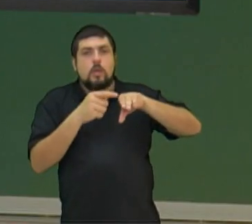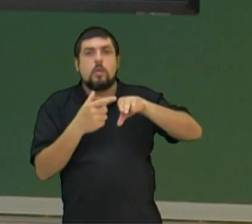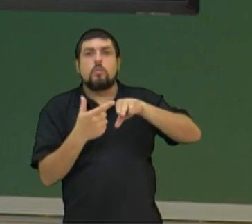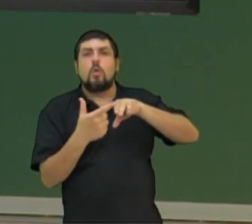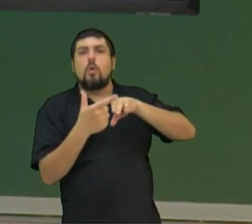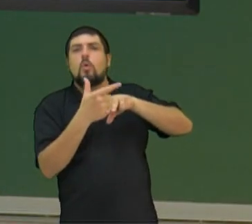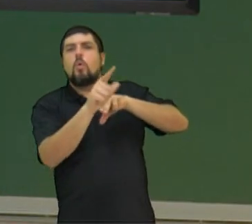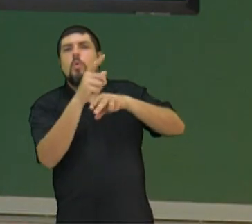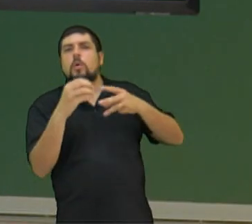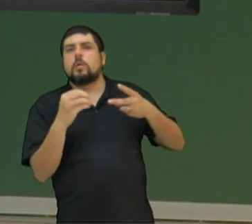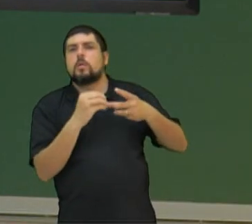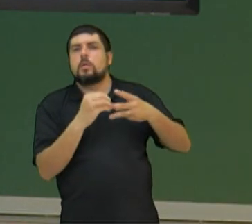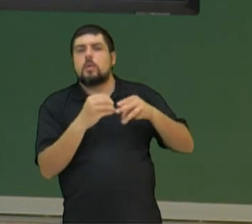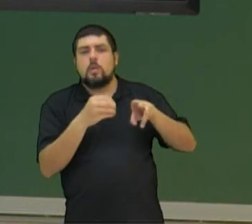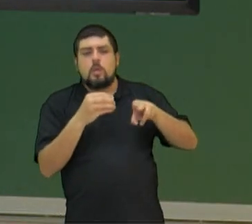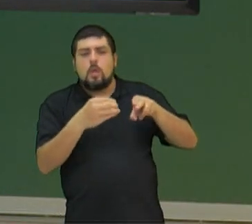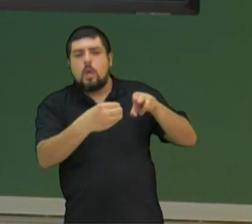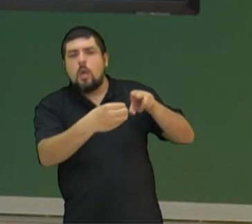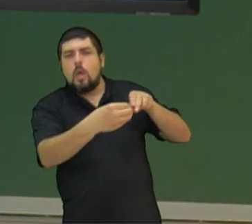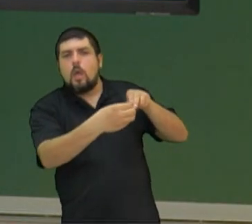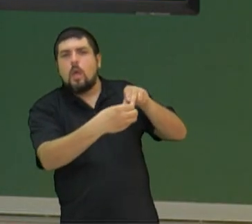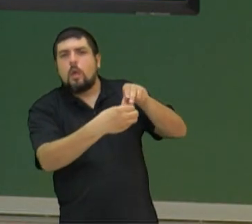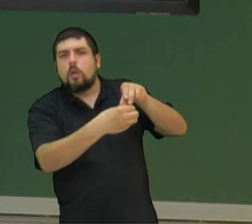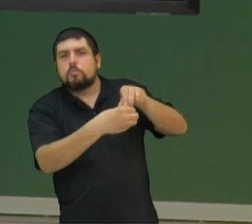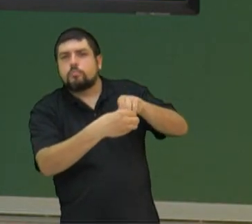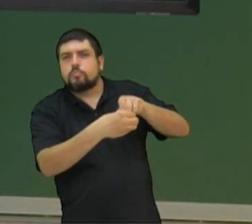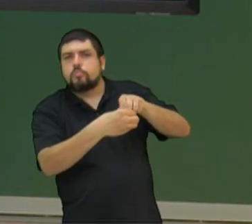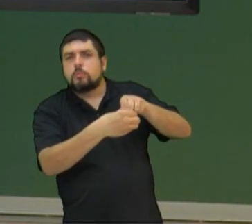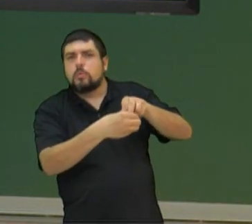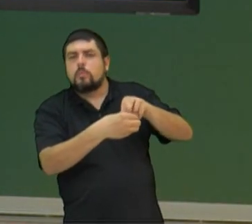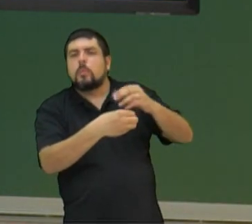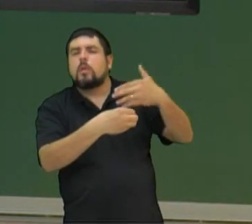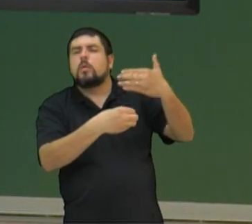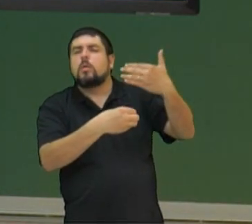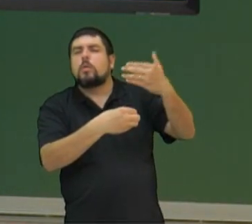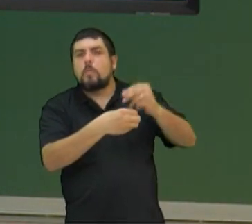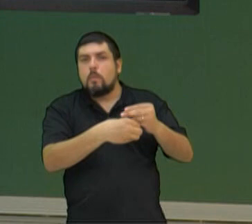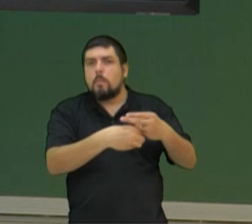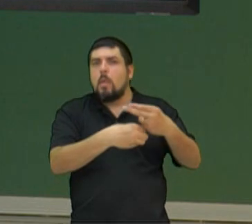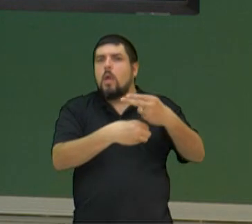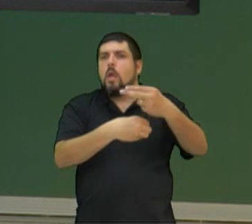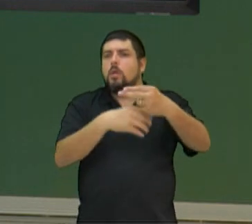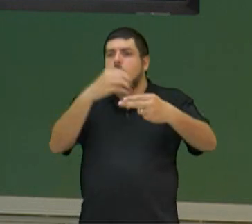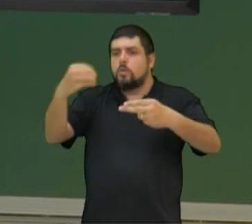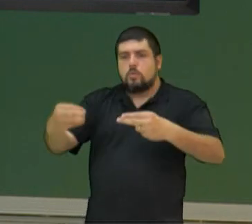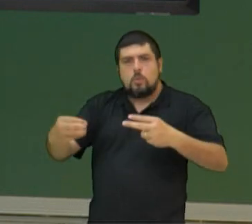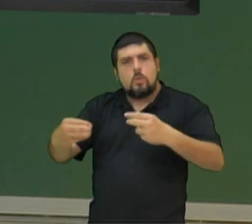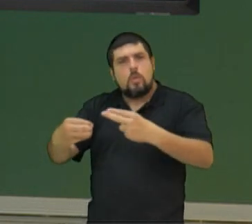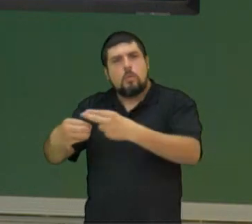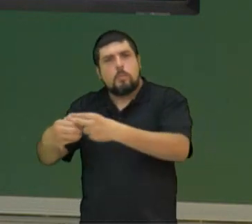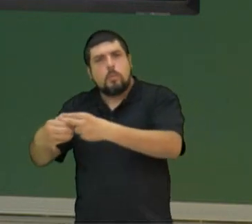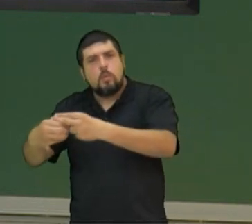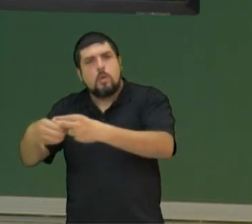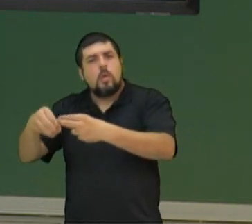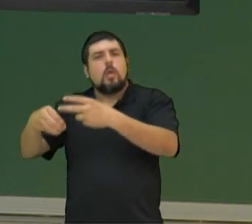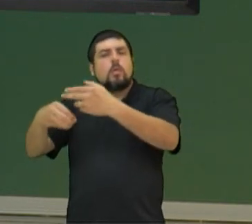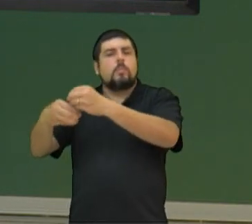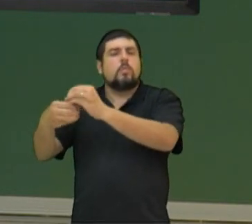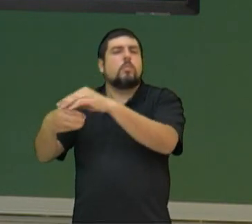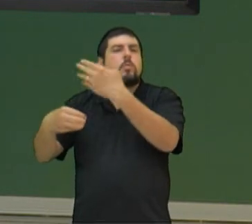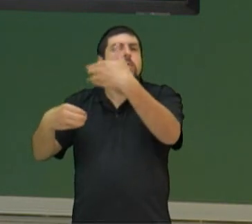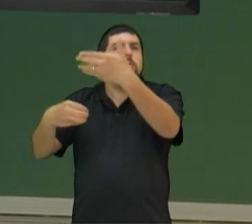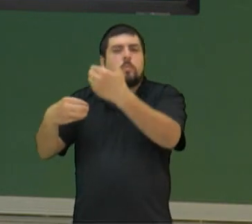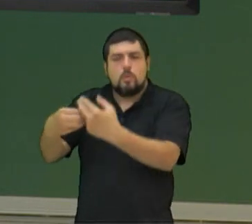vão infectar outras células. Então vejam como é grave. O vírus, ele vai mexer com o